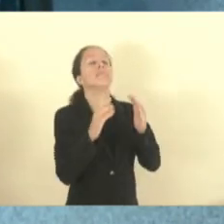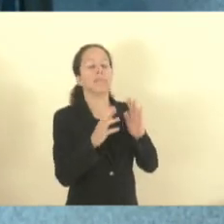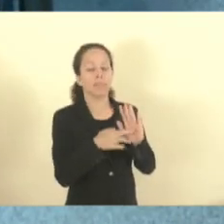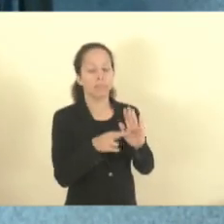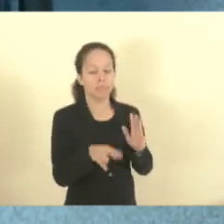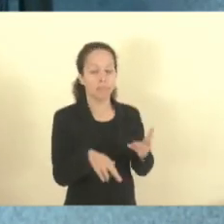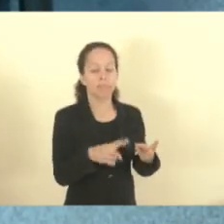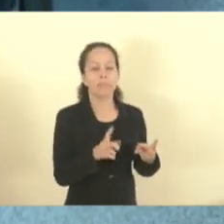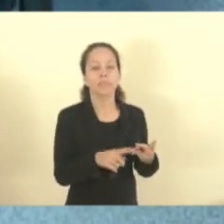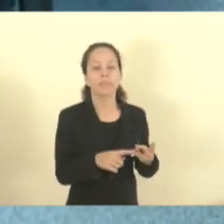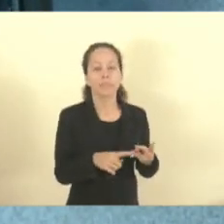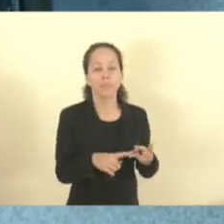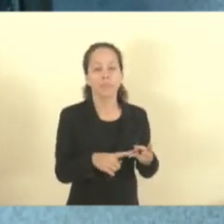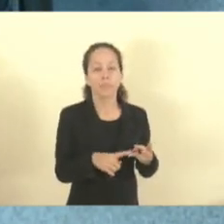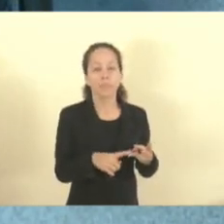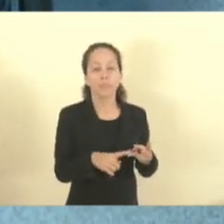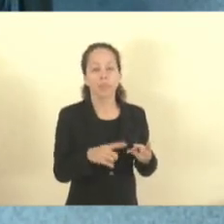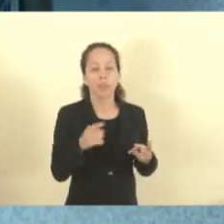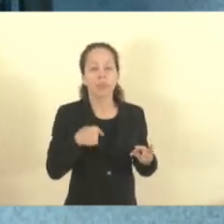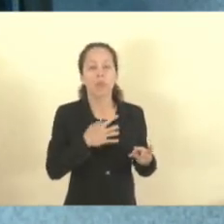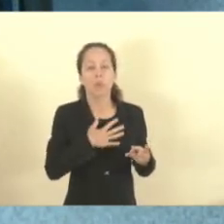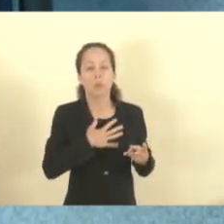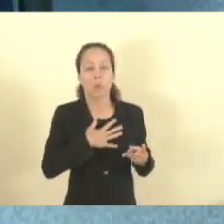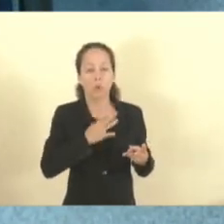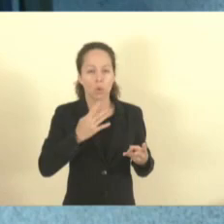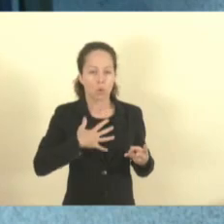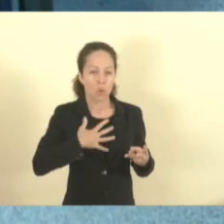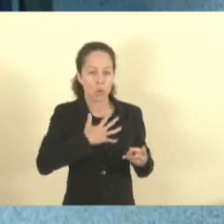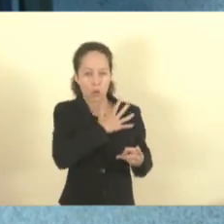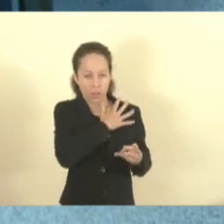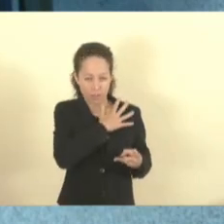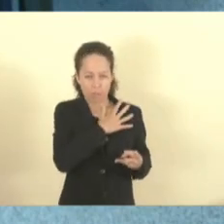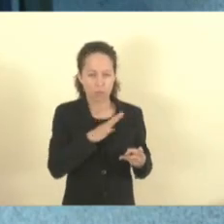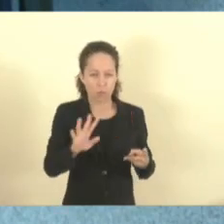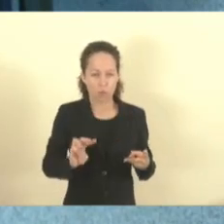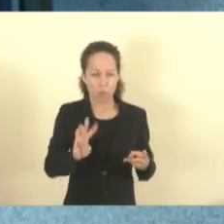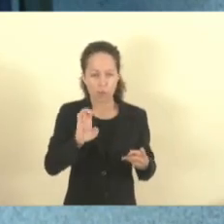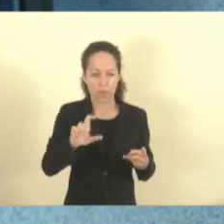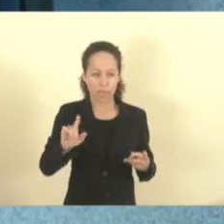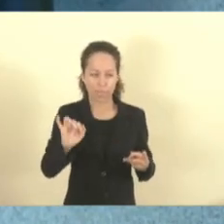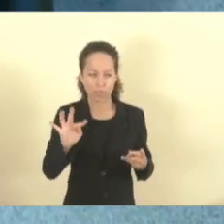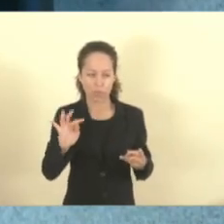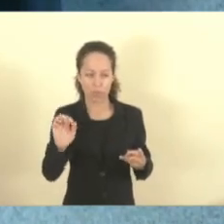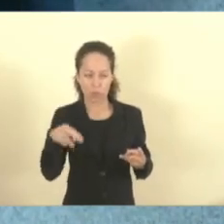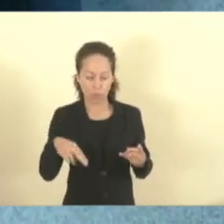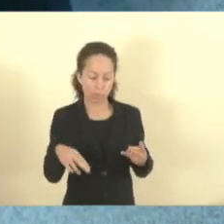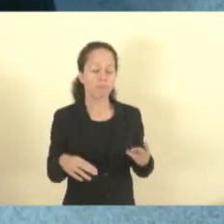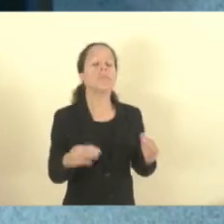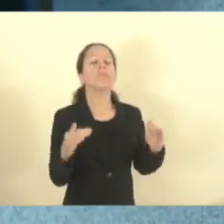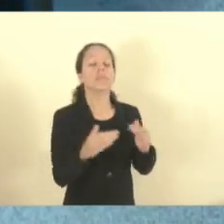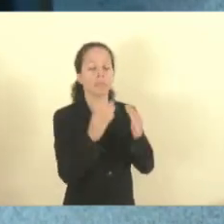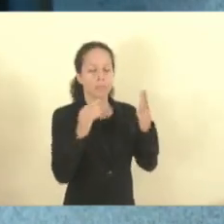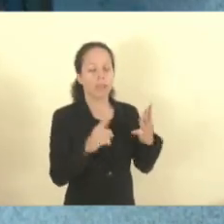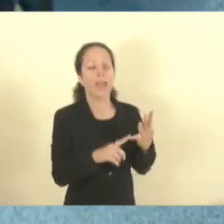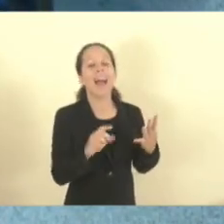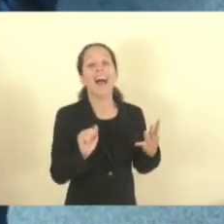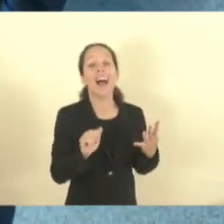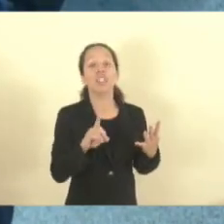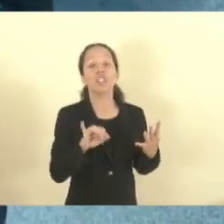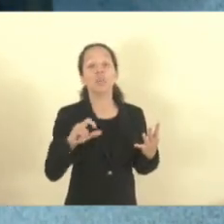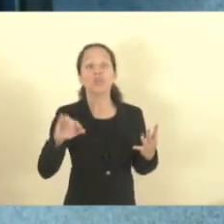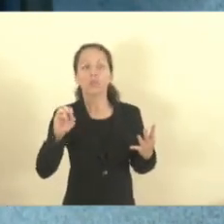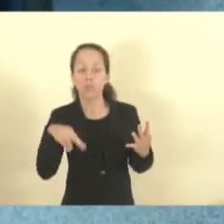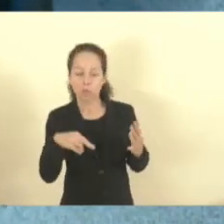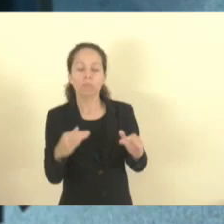Deputado Coronel Wellington. Com o relator, deputado Adilson Espíndola. Com o relator, deputado Wellington